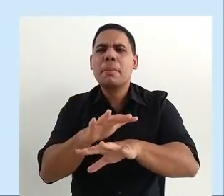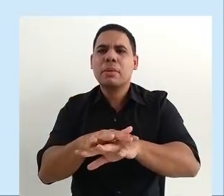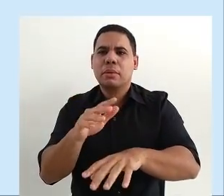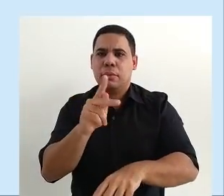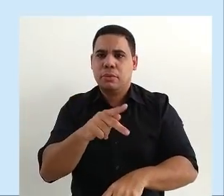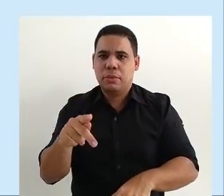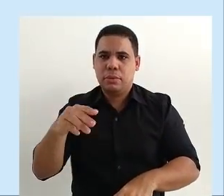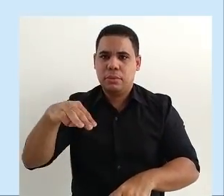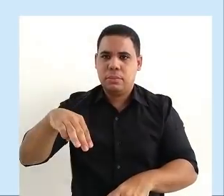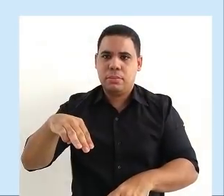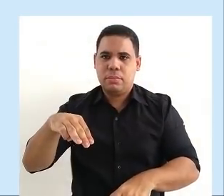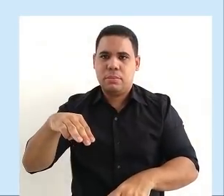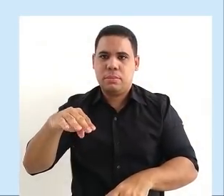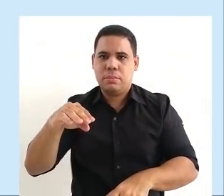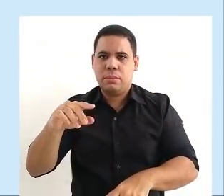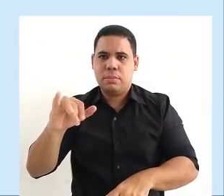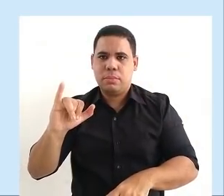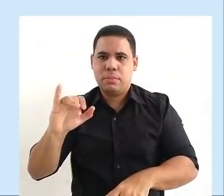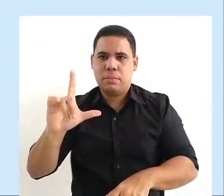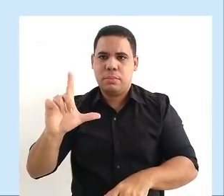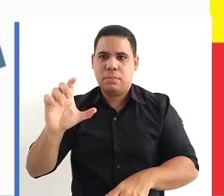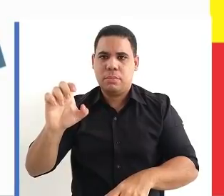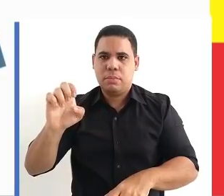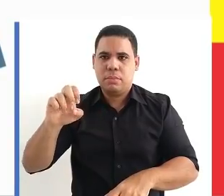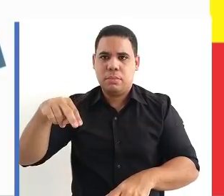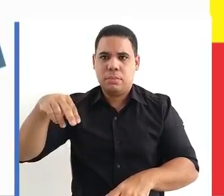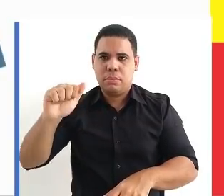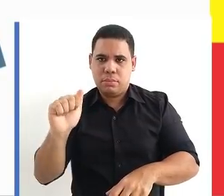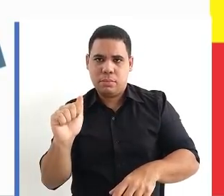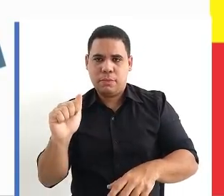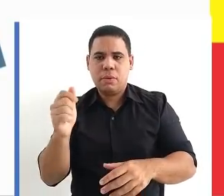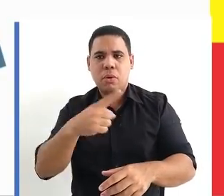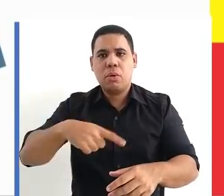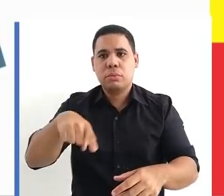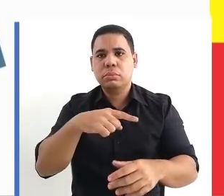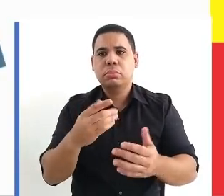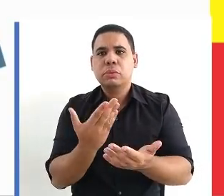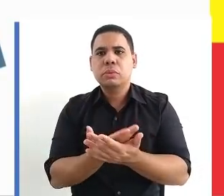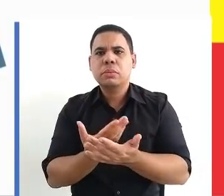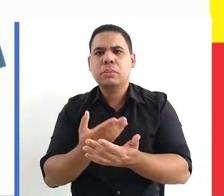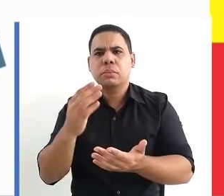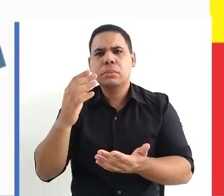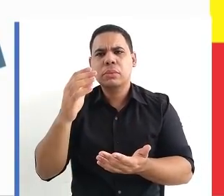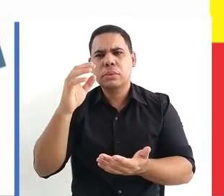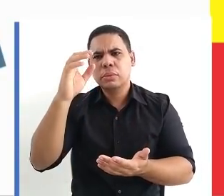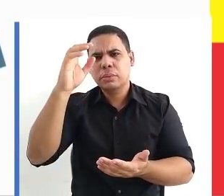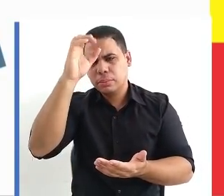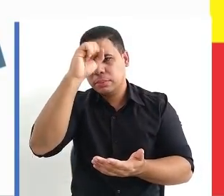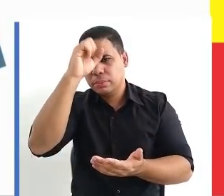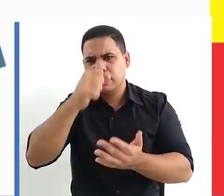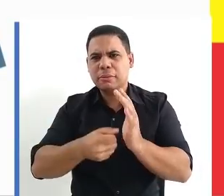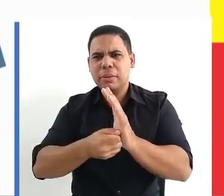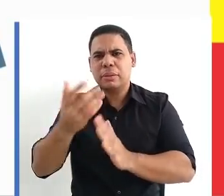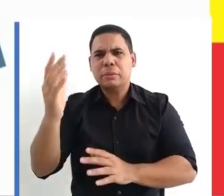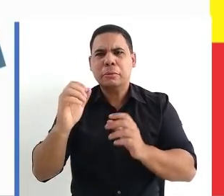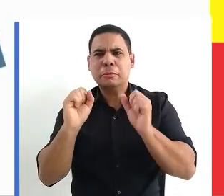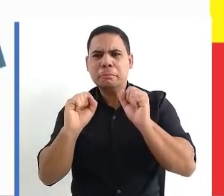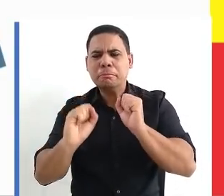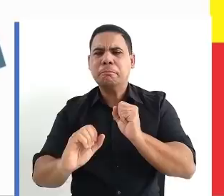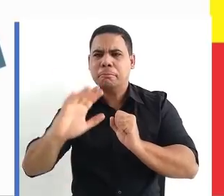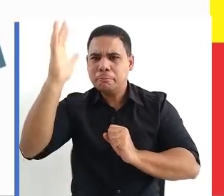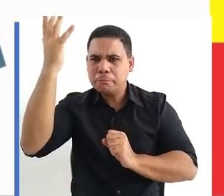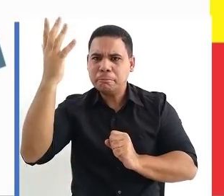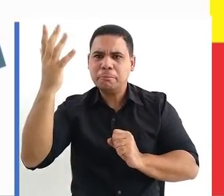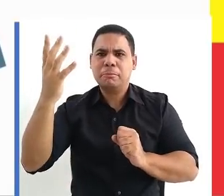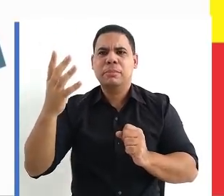matemática comigo, professora Milena. Vamos lá? Hoje a aula vai ser sobre probabilidade, experimentos